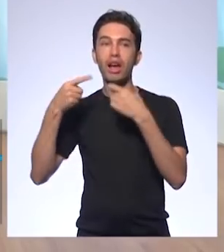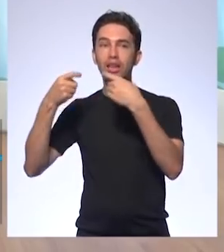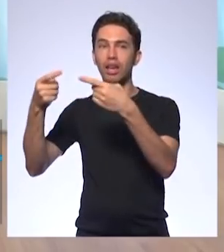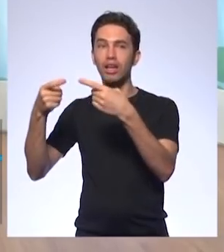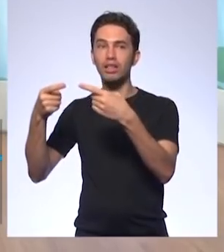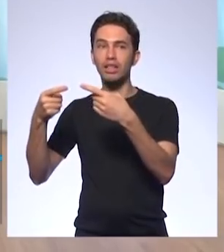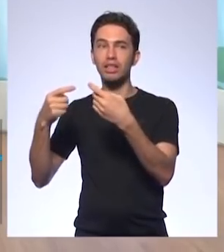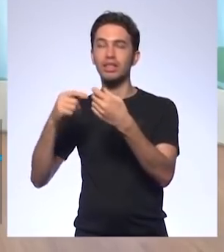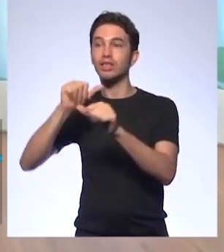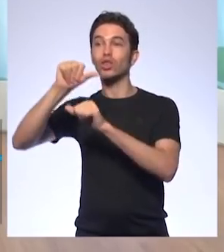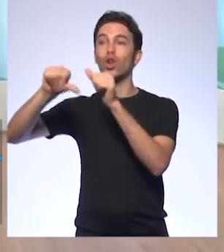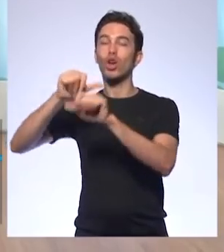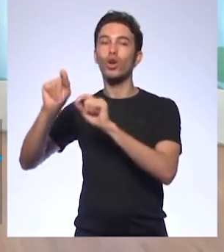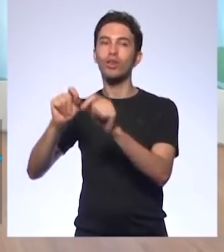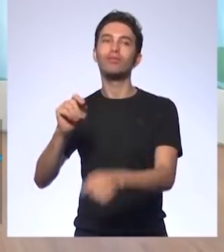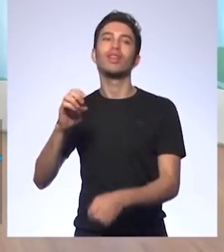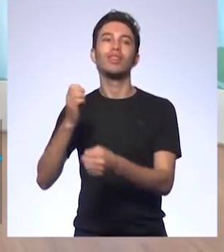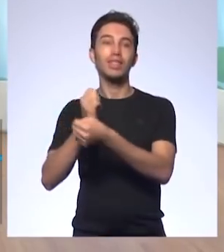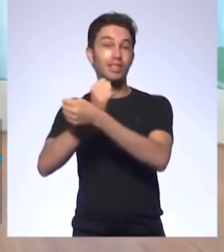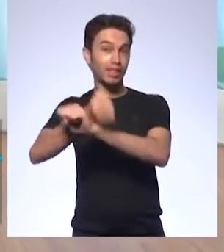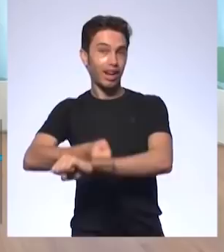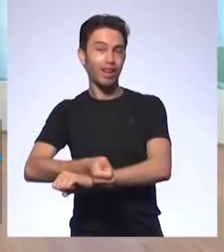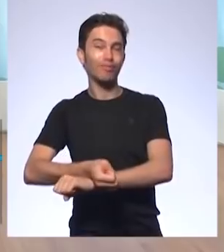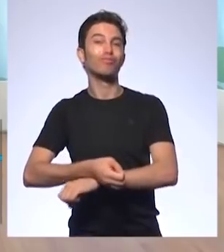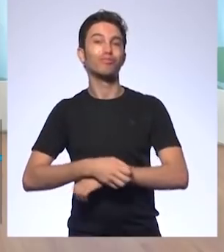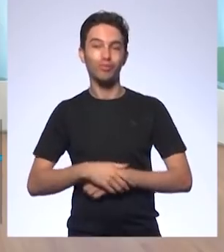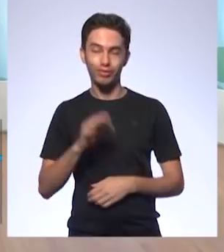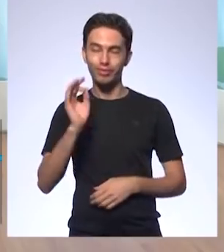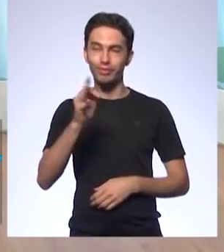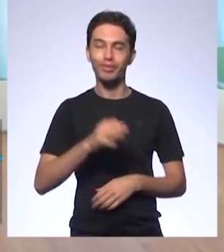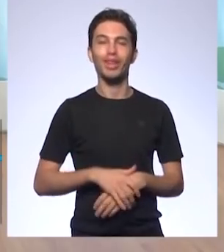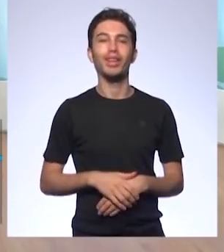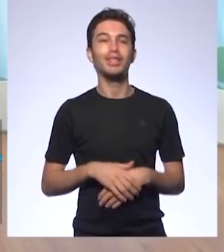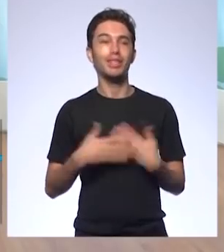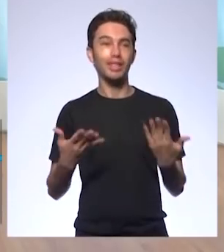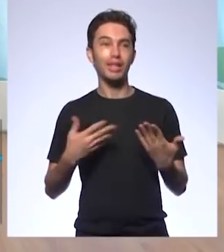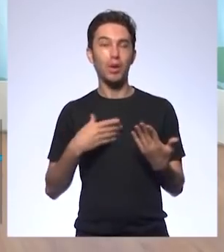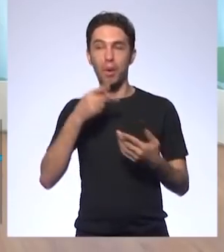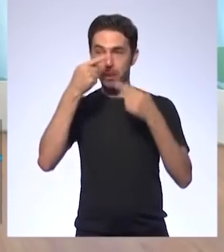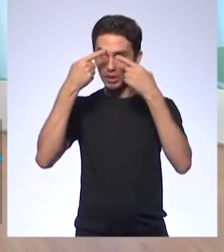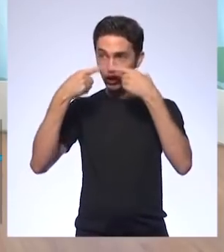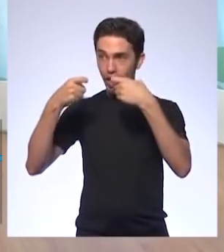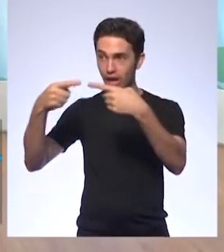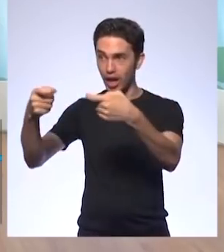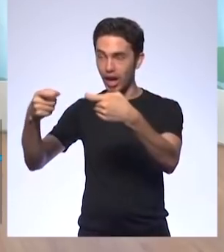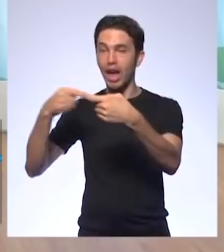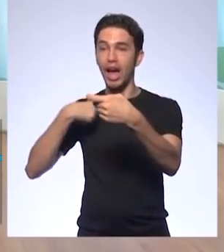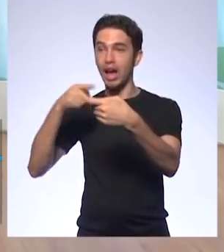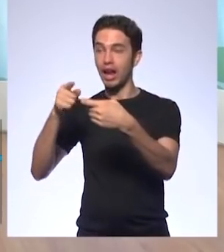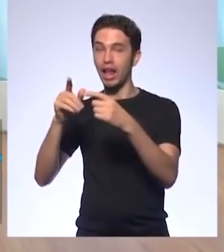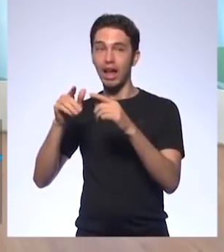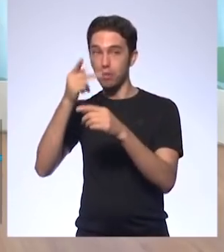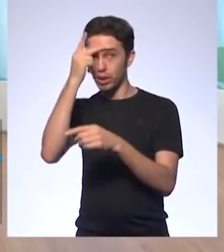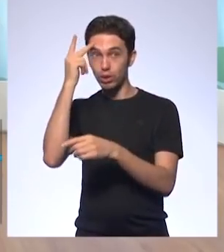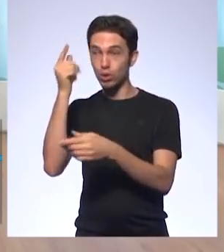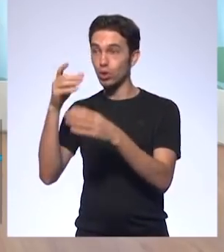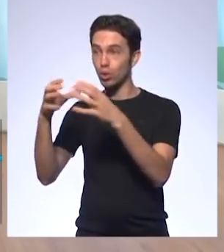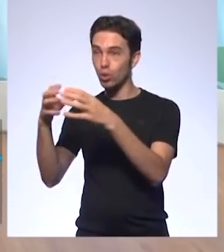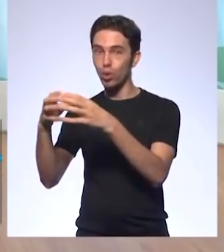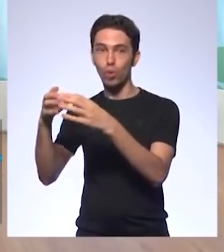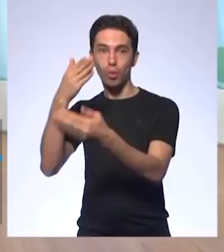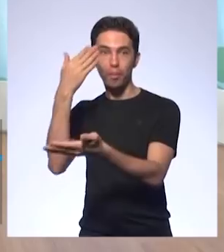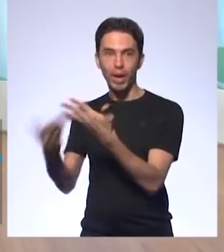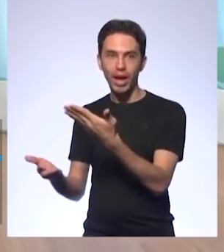Escravo. escravo, muito bem. Então, assim, tinha guerra. Quem perdeu a guerra se tornava escravo. Sim. Então, essa era uma forma de se tornar